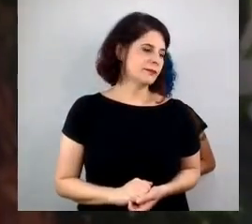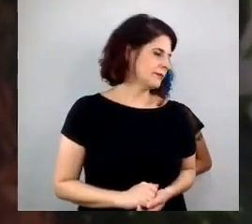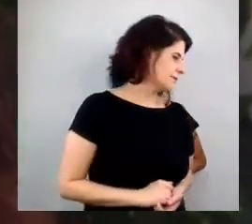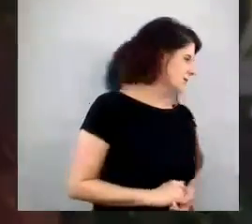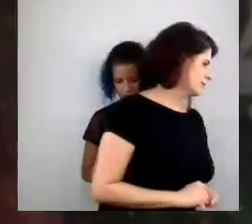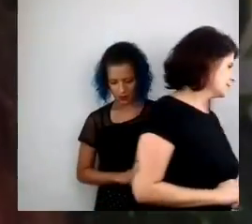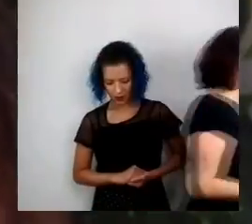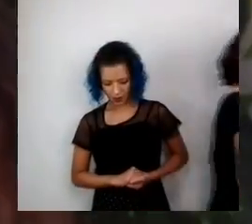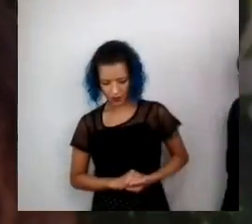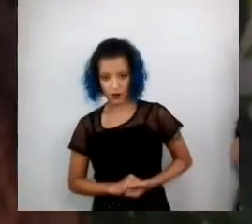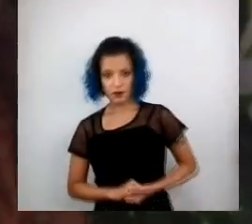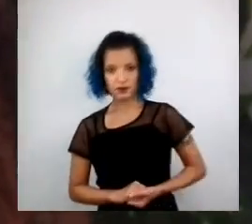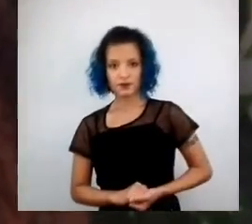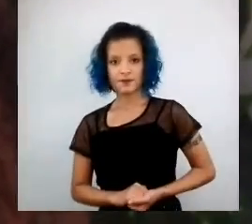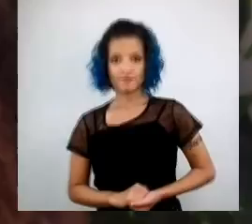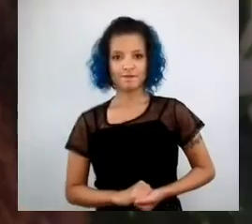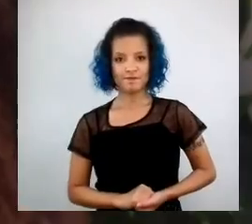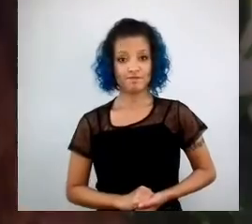Bem,